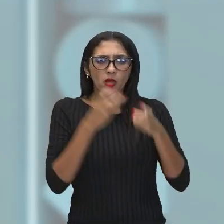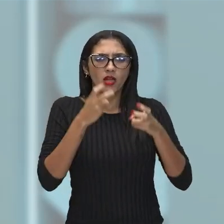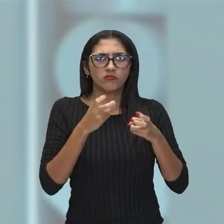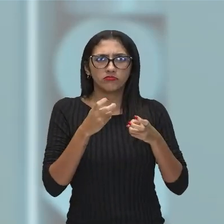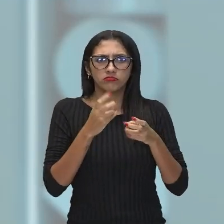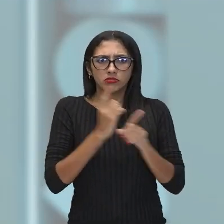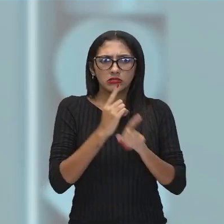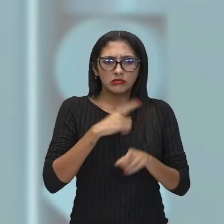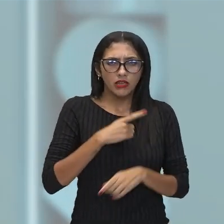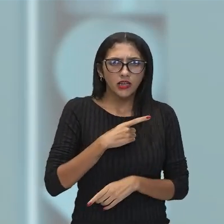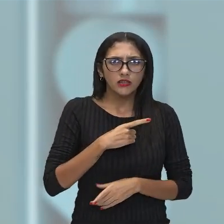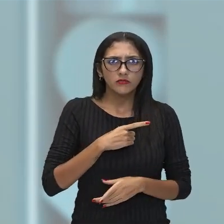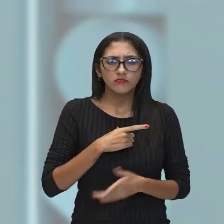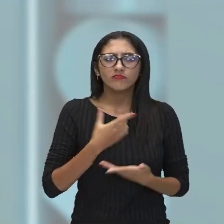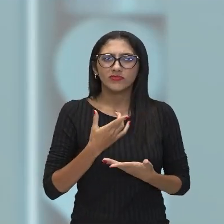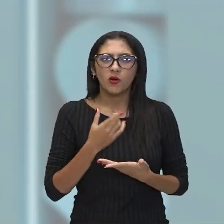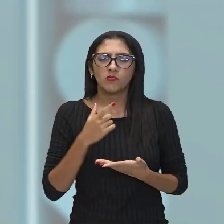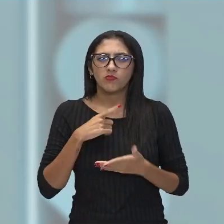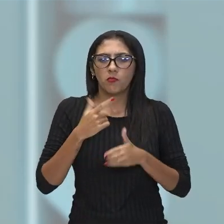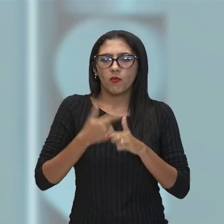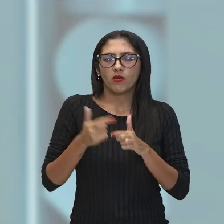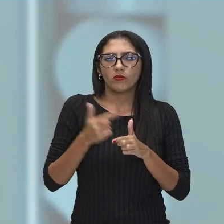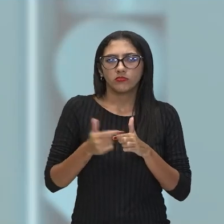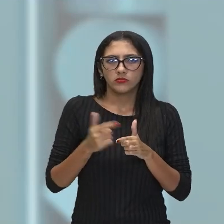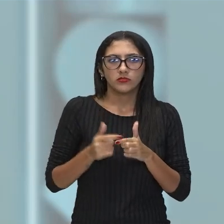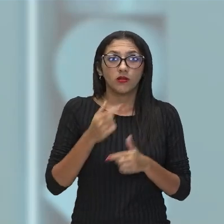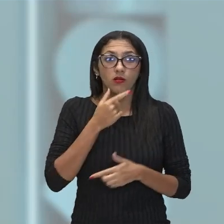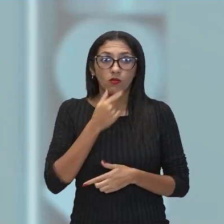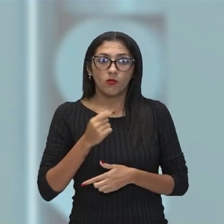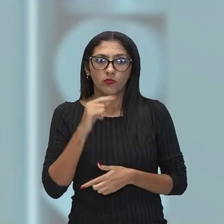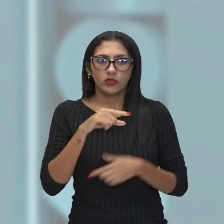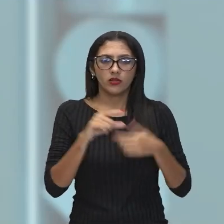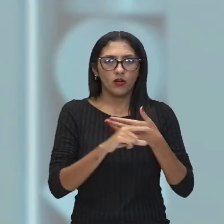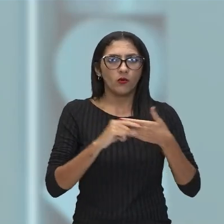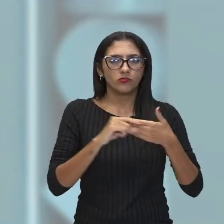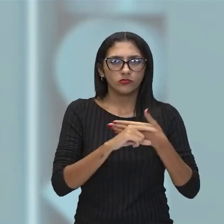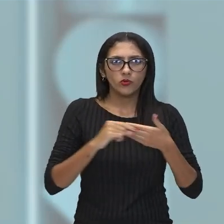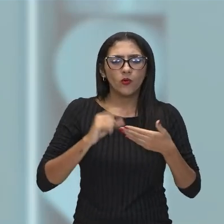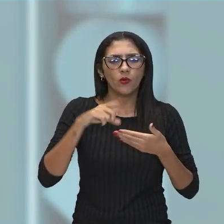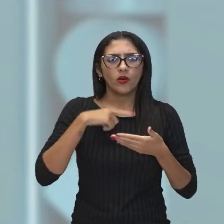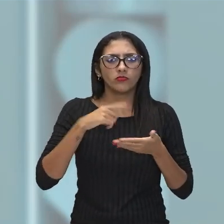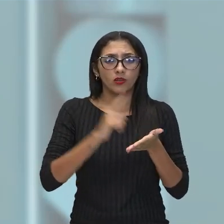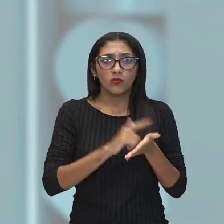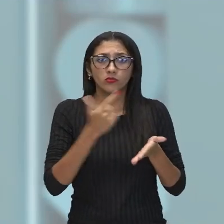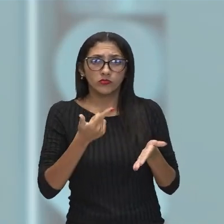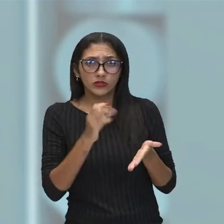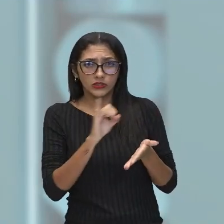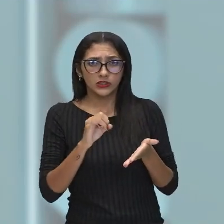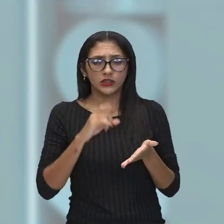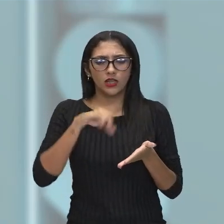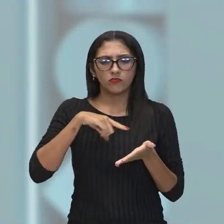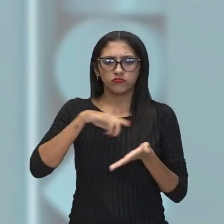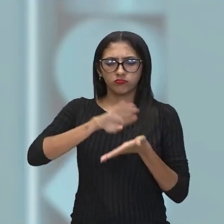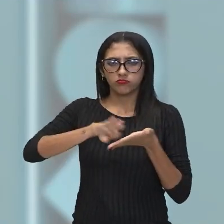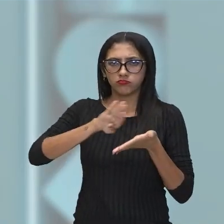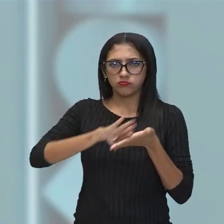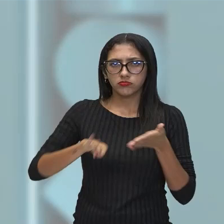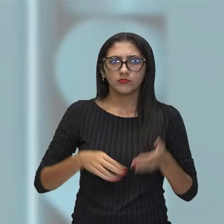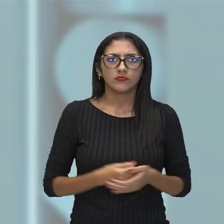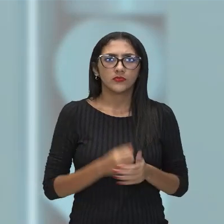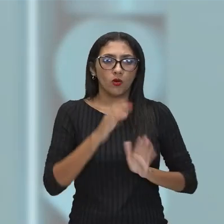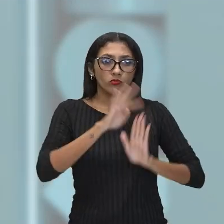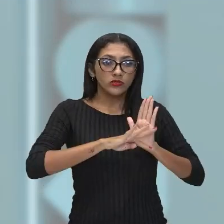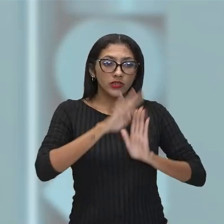havia censura. O autor era censurado, ou seja, a notícia era retirada de circulação, o texto, o